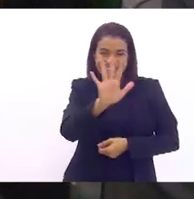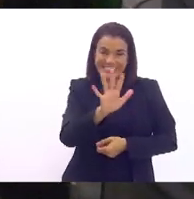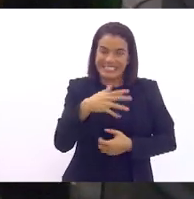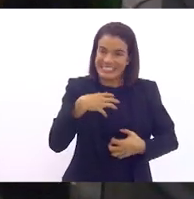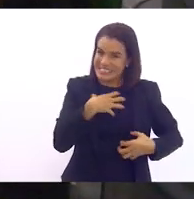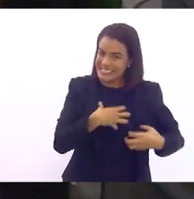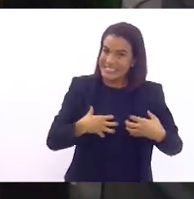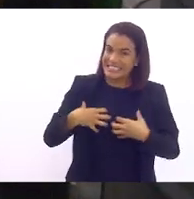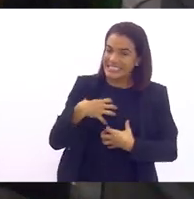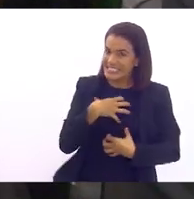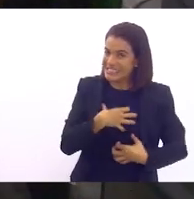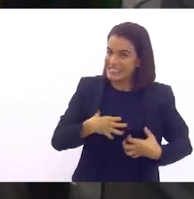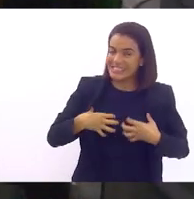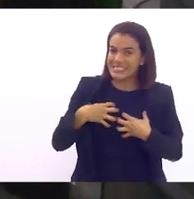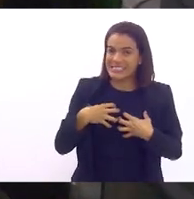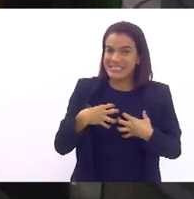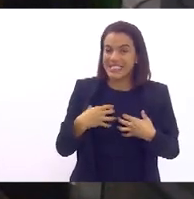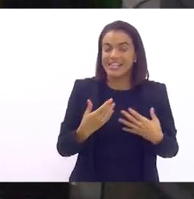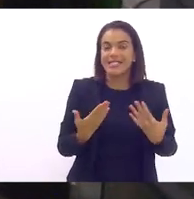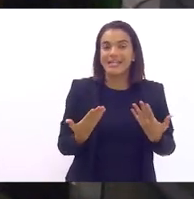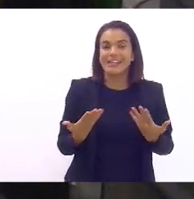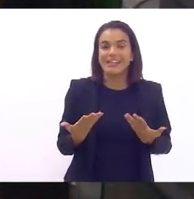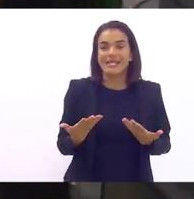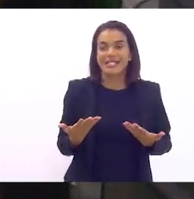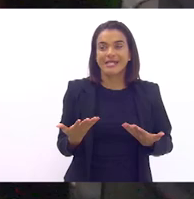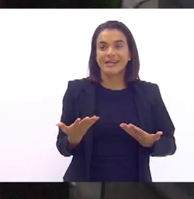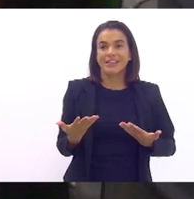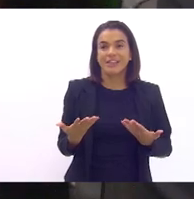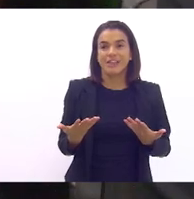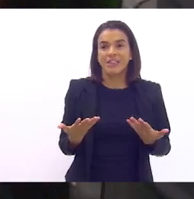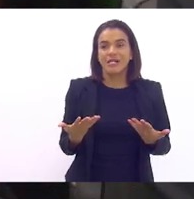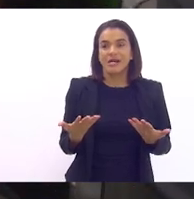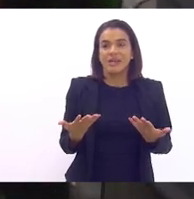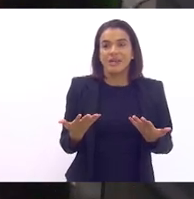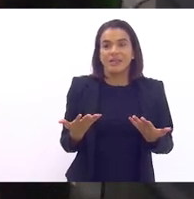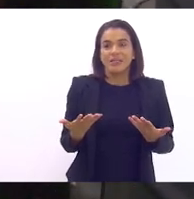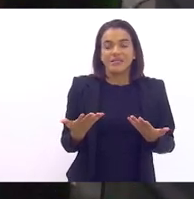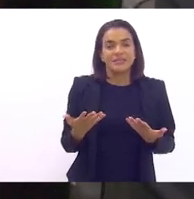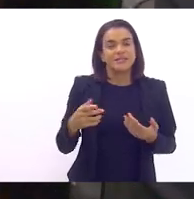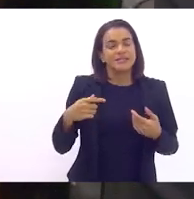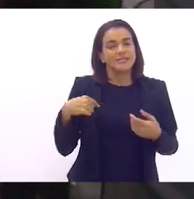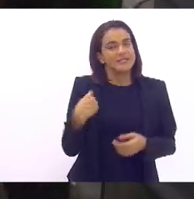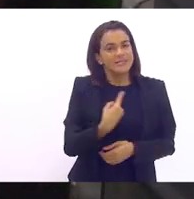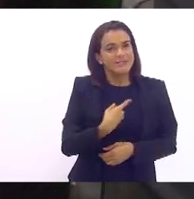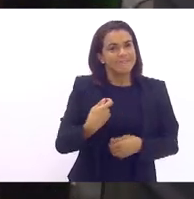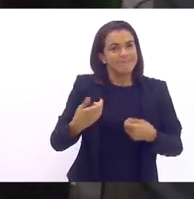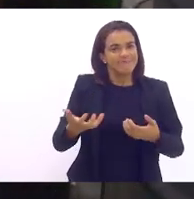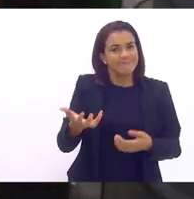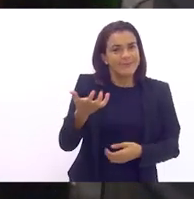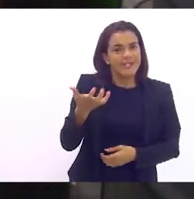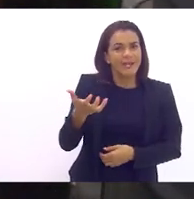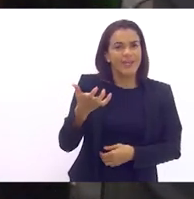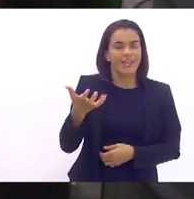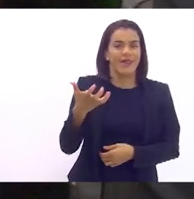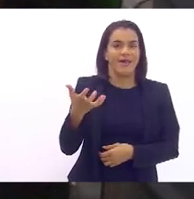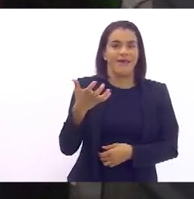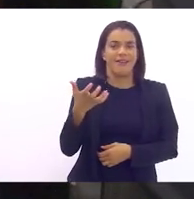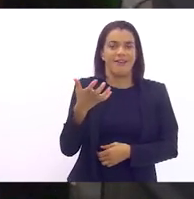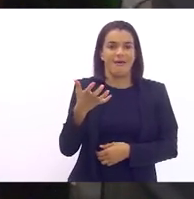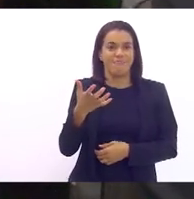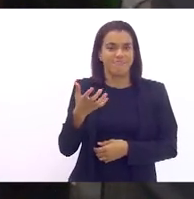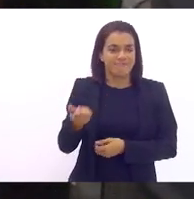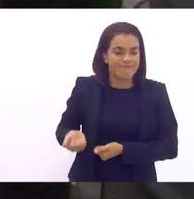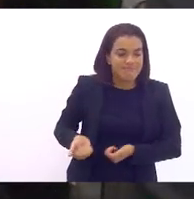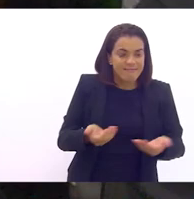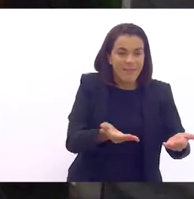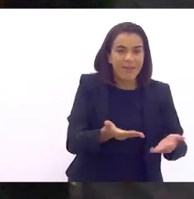constrangedora Então essa esse se a gente quer trazer pesquisa que ponta pro Rio de Janeiro a gente tem